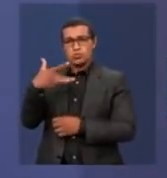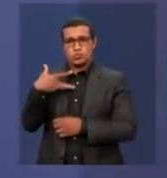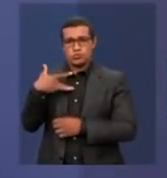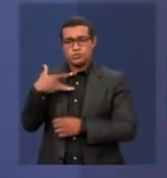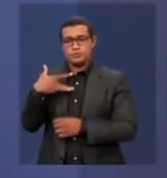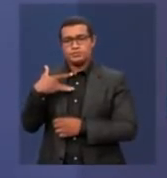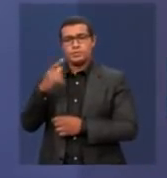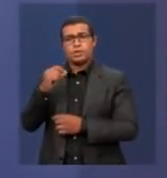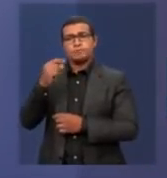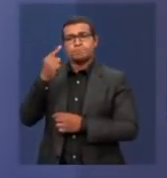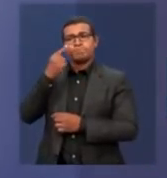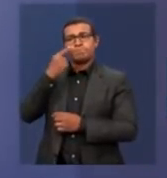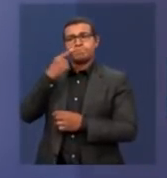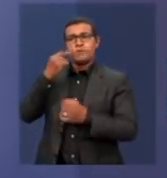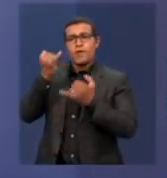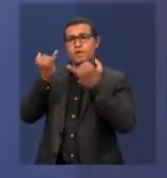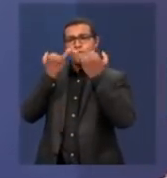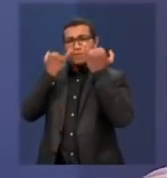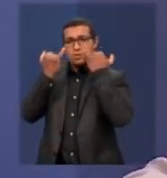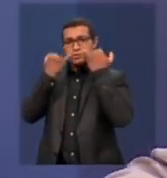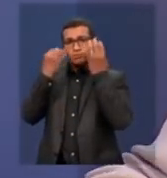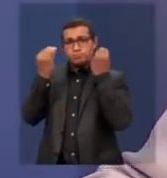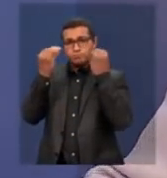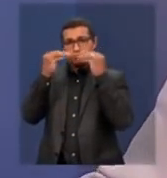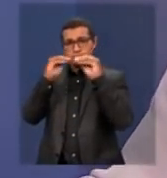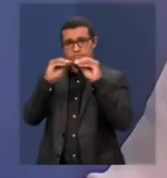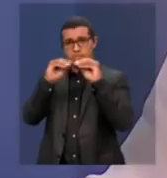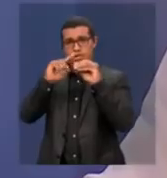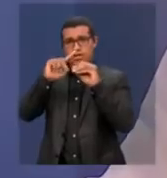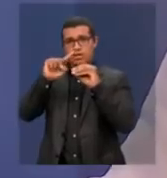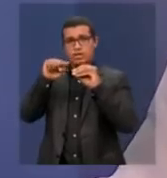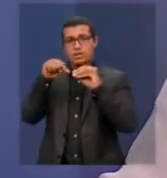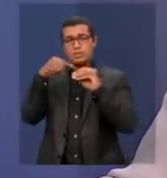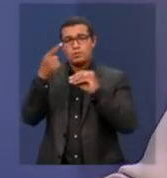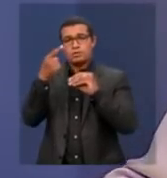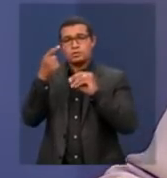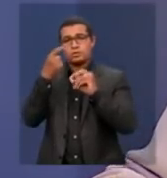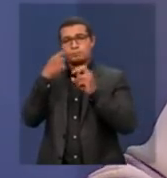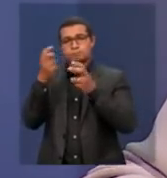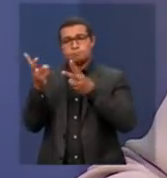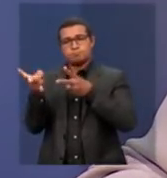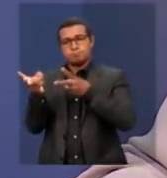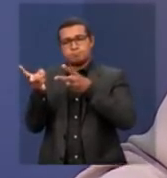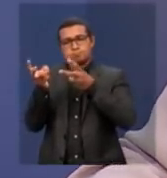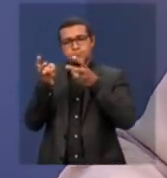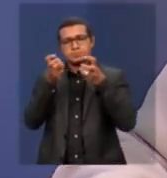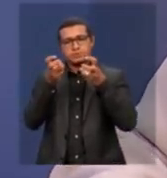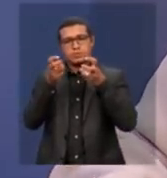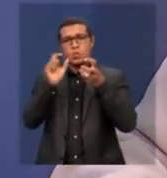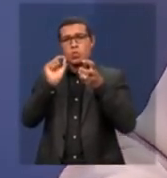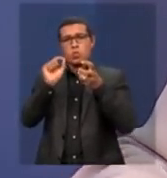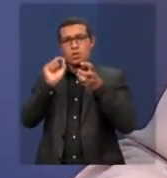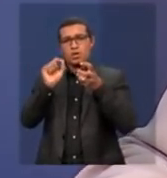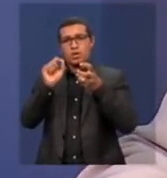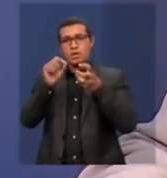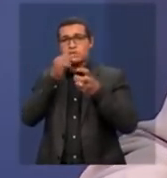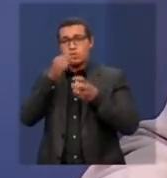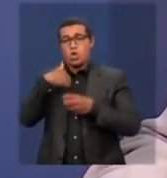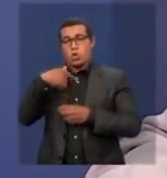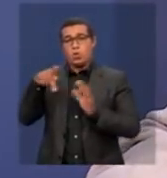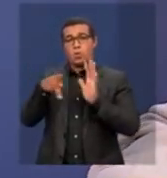e depois passando uma olhada no espelho e que está aqui eu vi eu sou municipalista